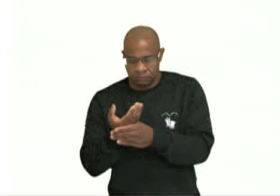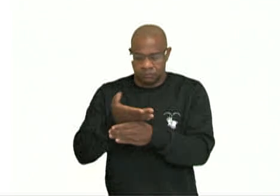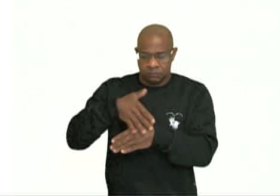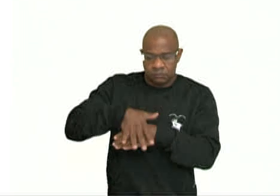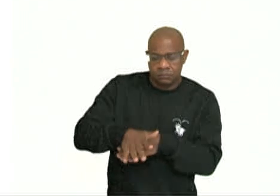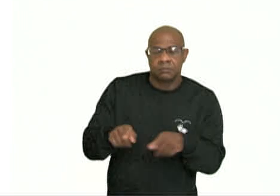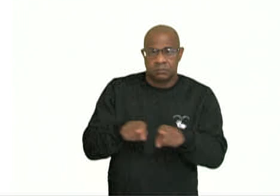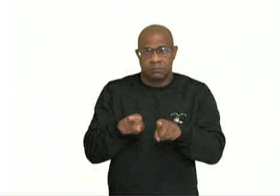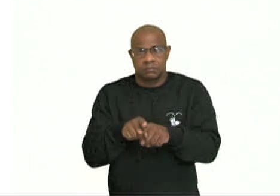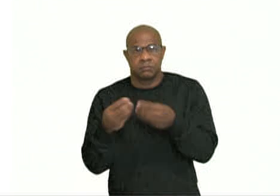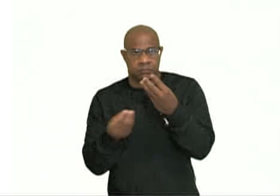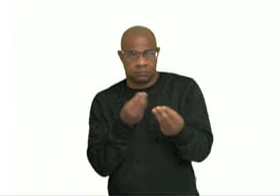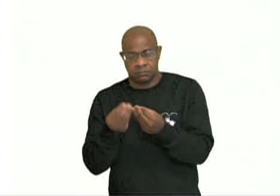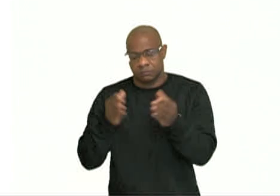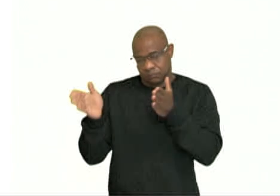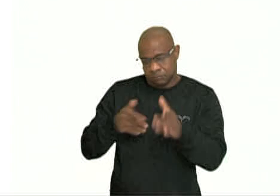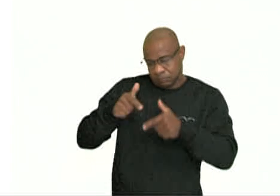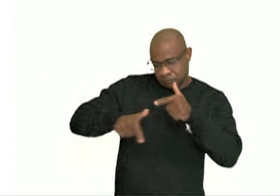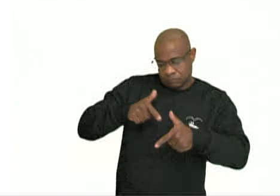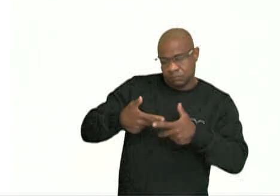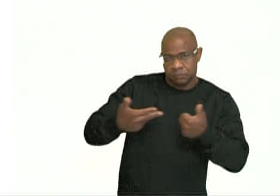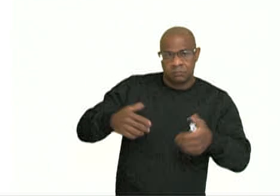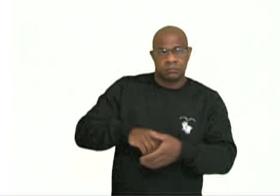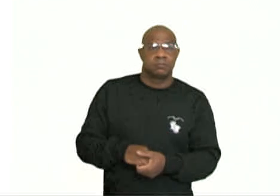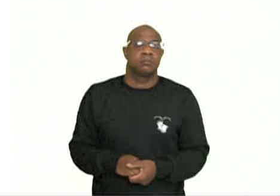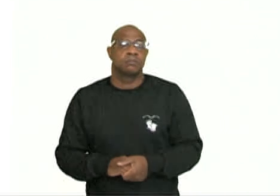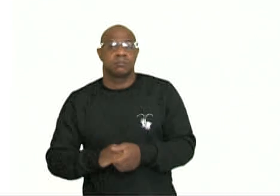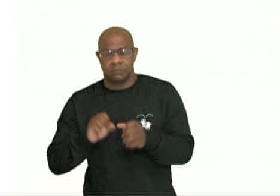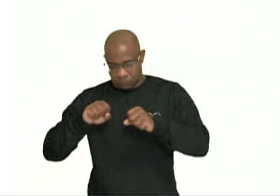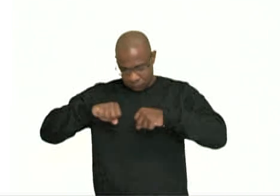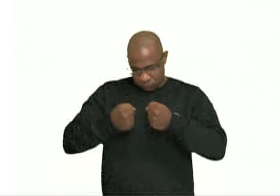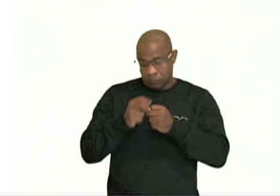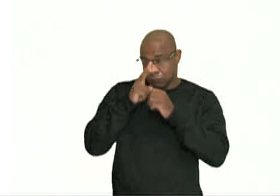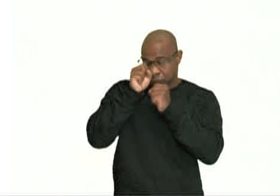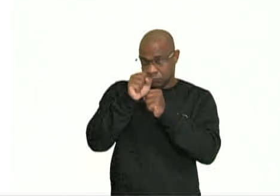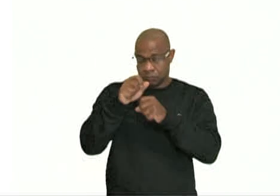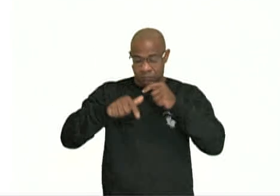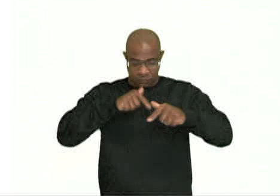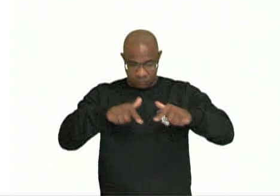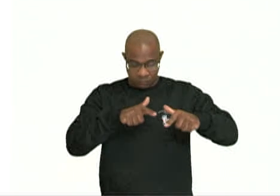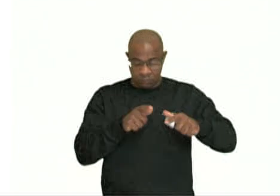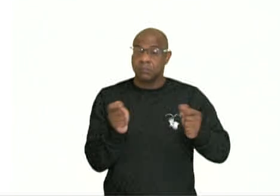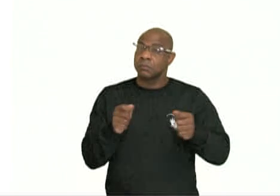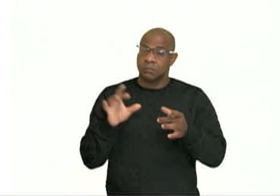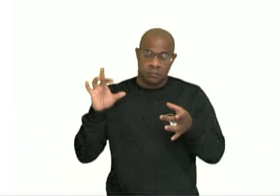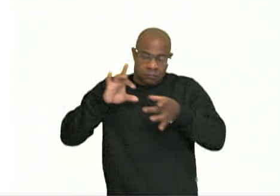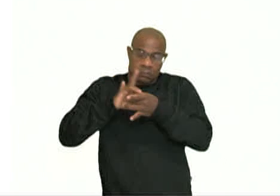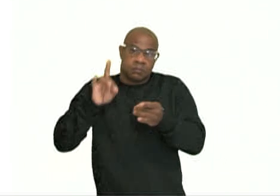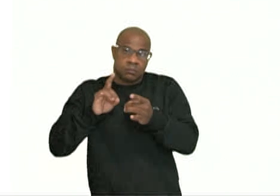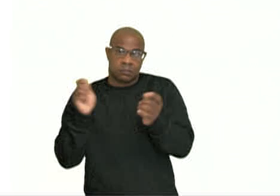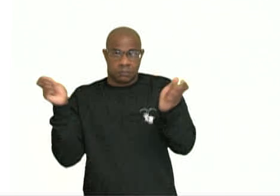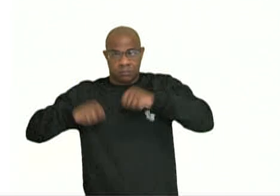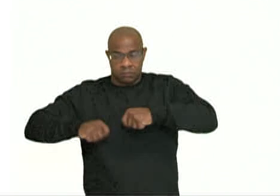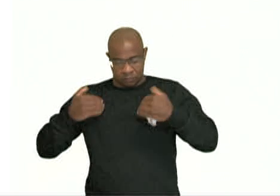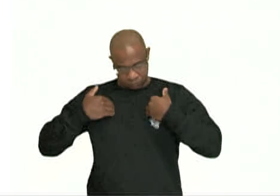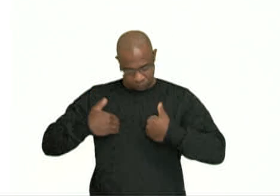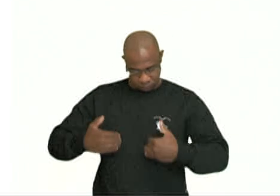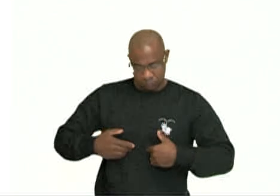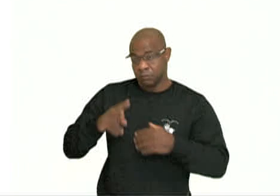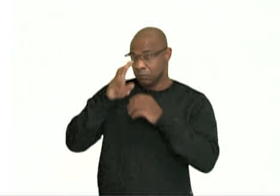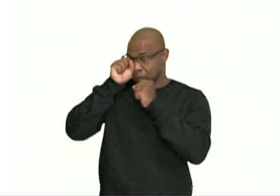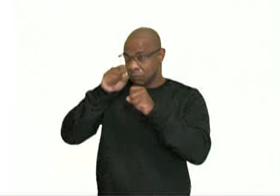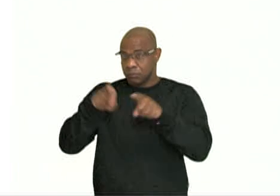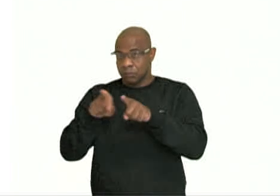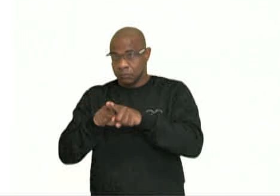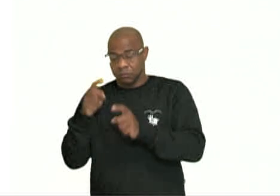a produção de bens e serviços. Já a força de trabalho está associada à capacidade física e intelectual dos seres humanos em realizar